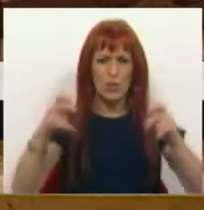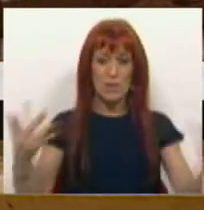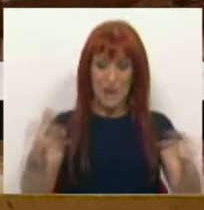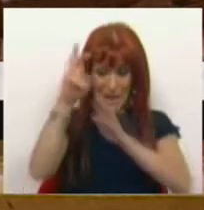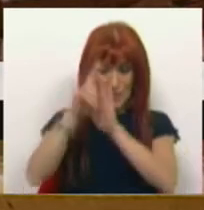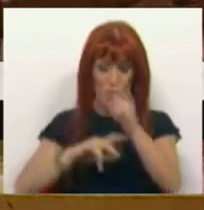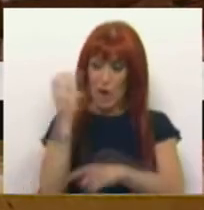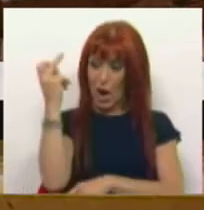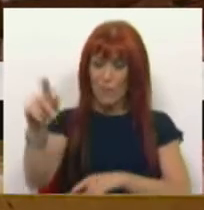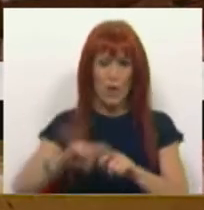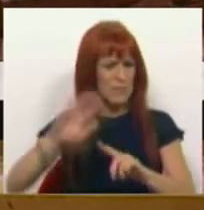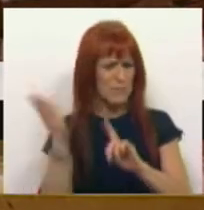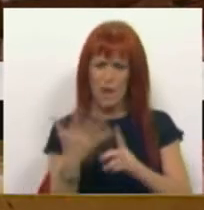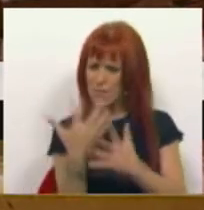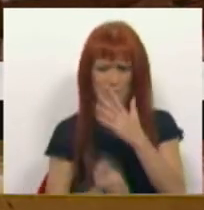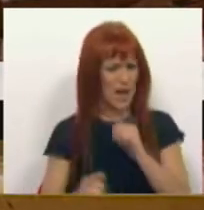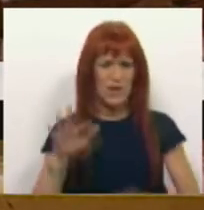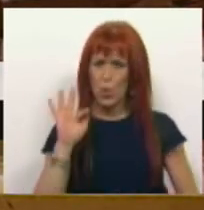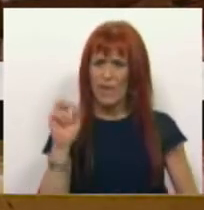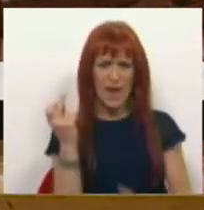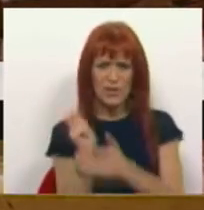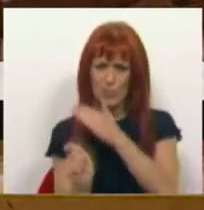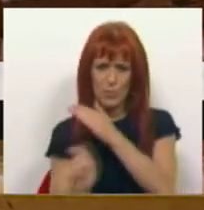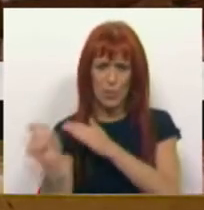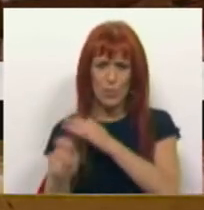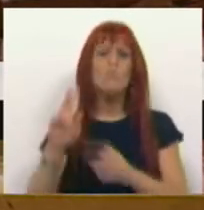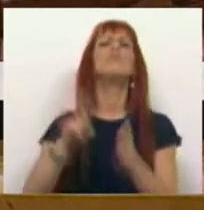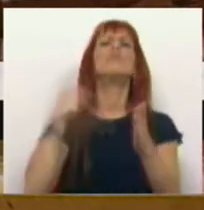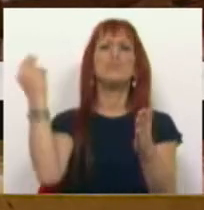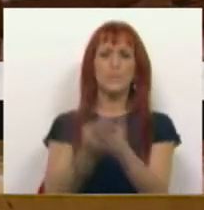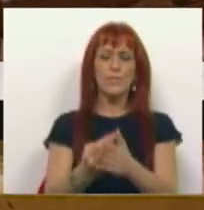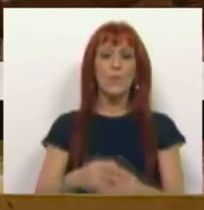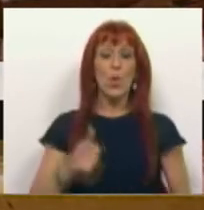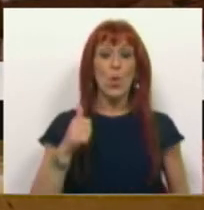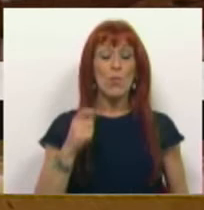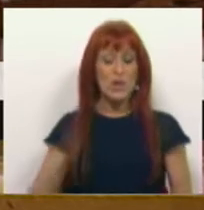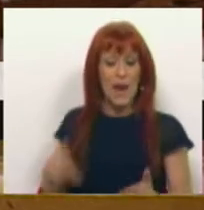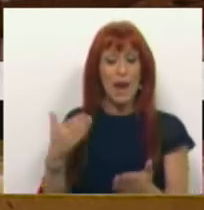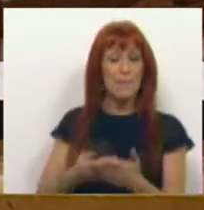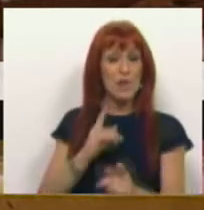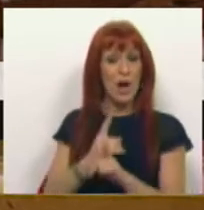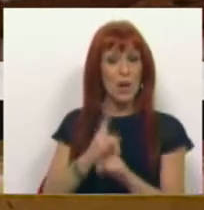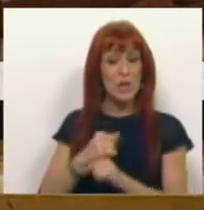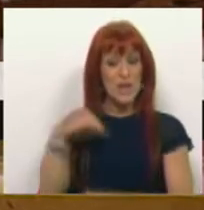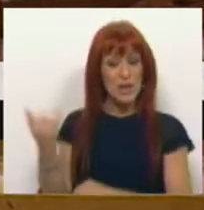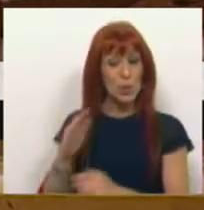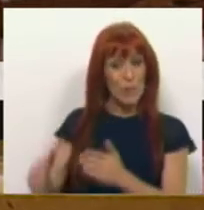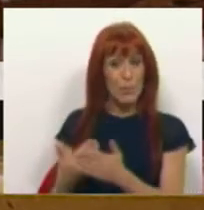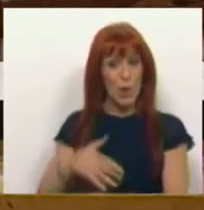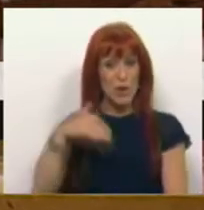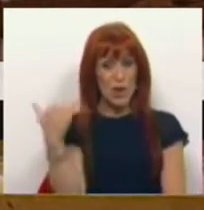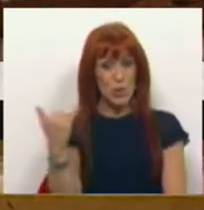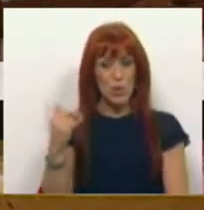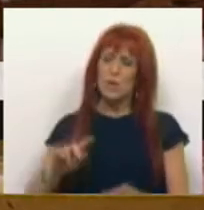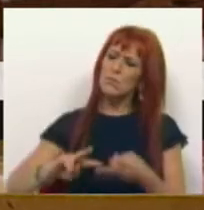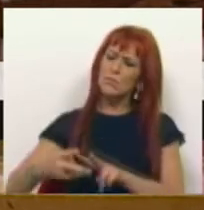essa regra de reforma sem penalização aos 40 anos de descontos foi chumbada. O Bloco apresentou então uma segunda proposta